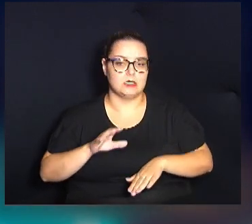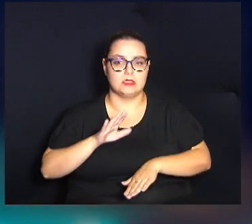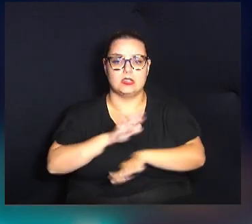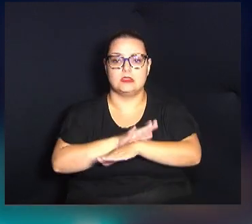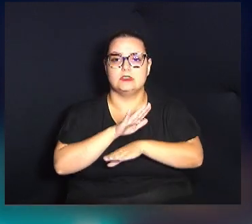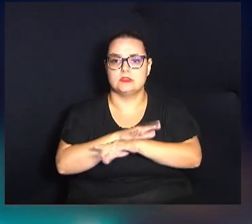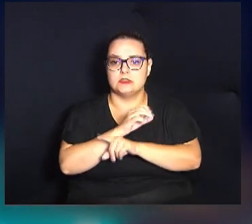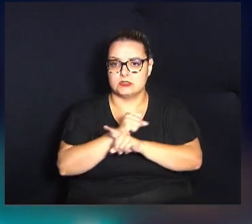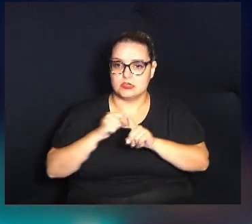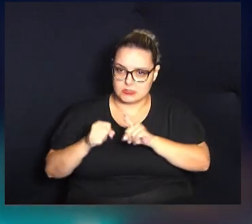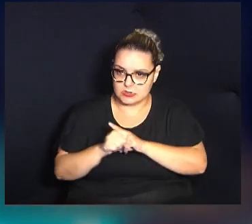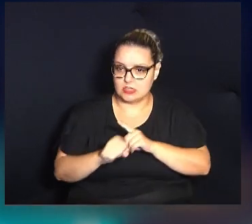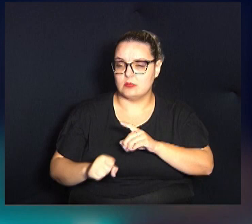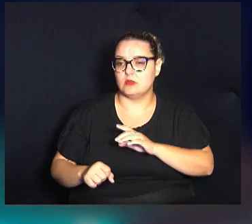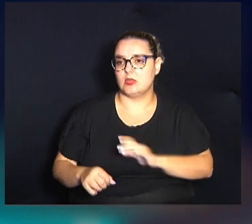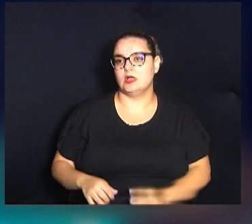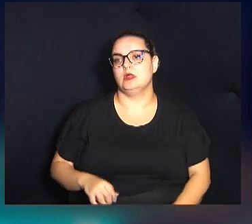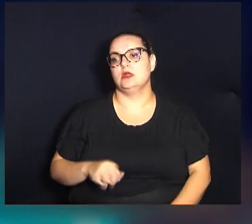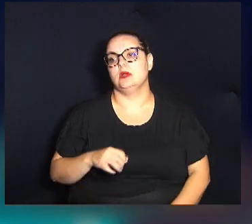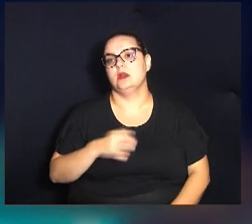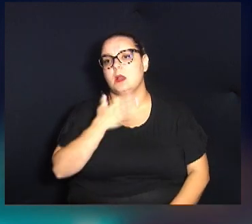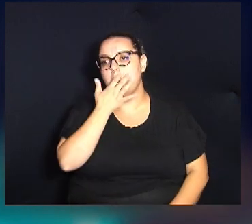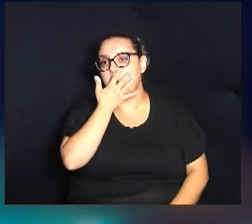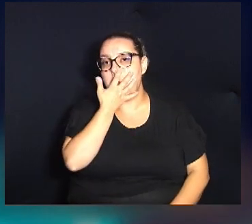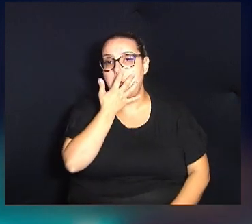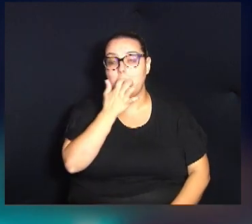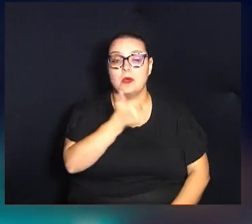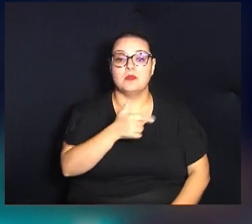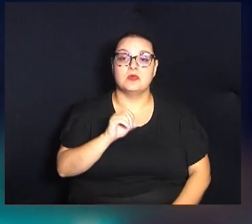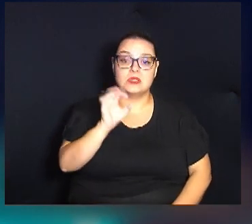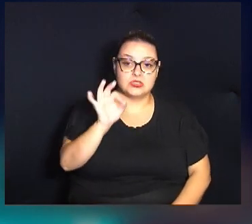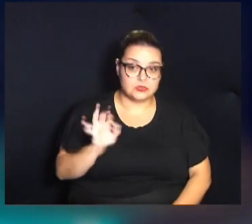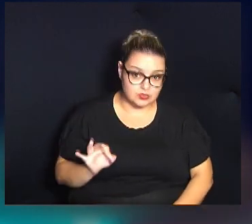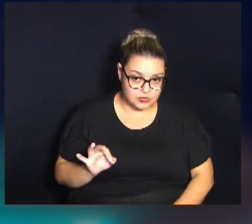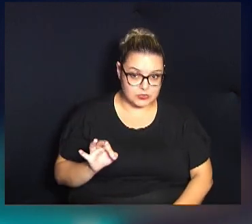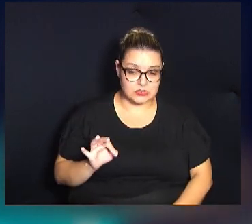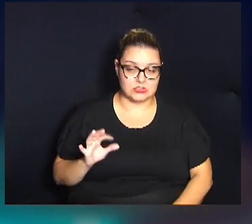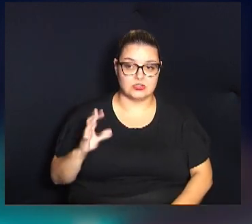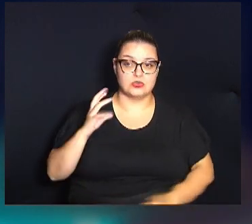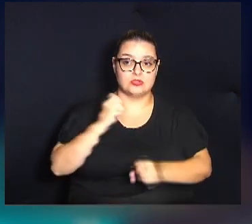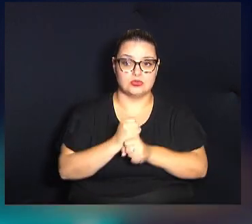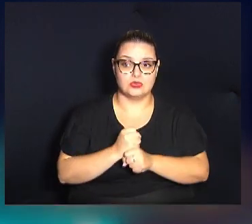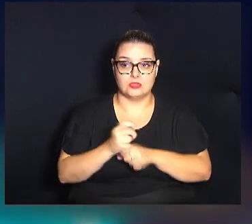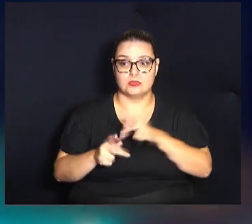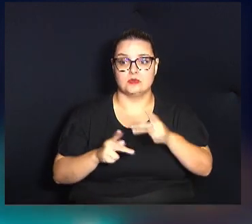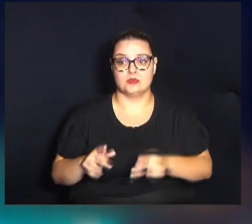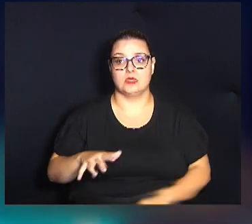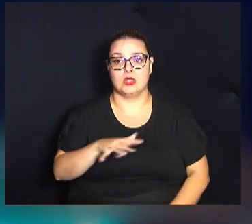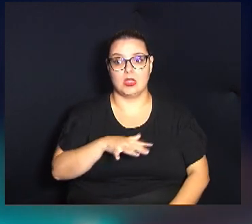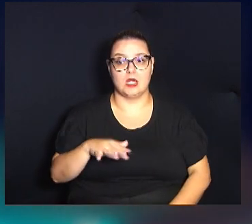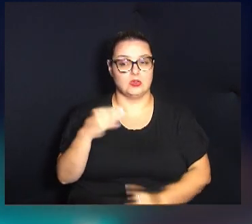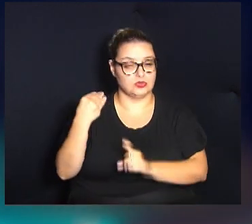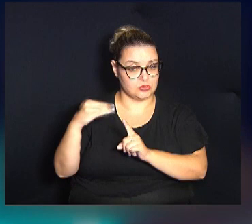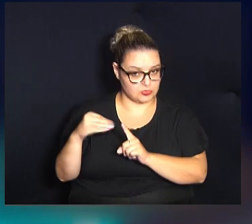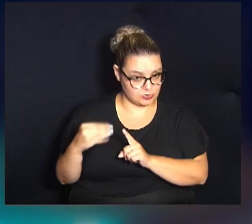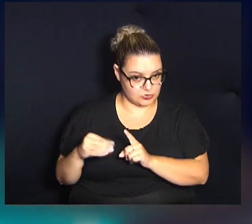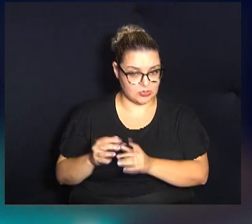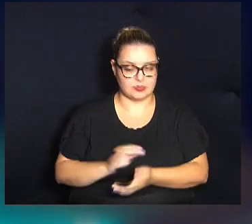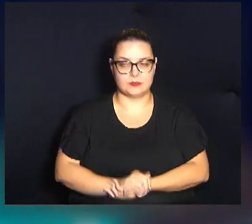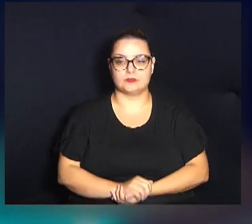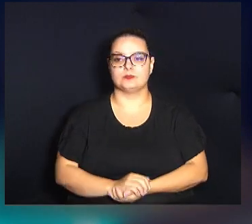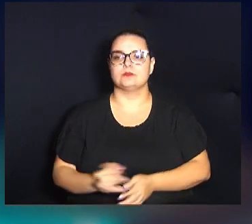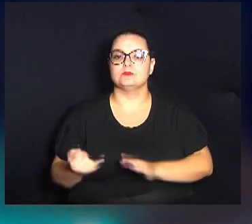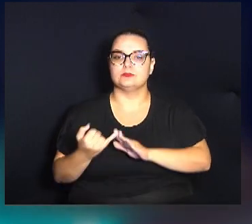Estima-se hoje que 20% da população total da cidade vive em áreas de vulnerabilidade. As